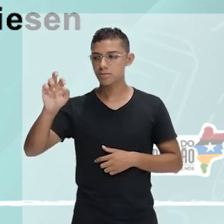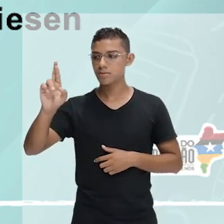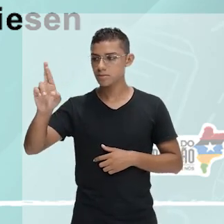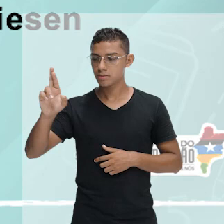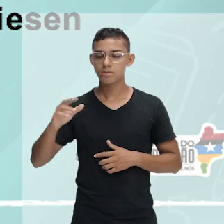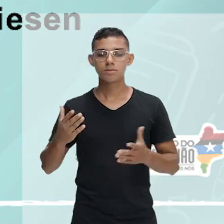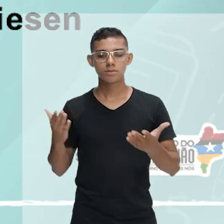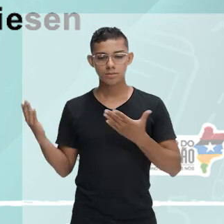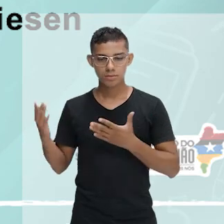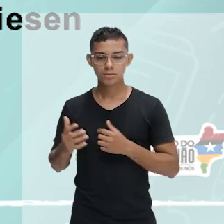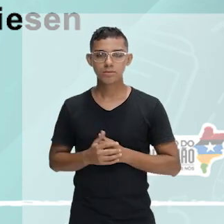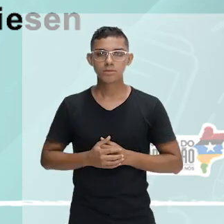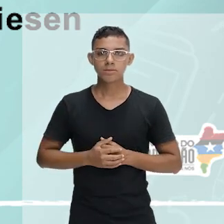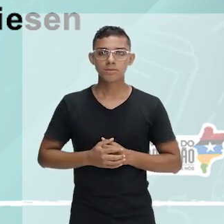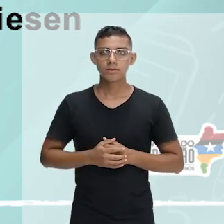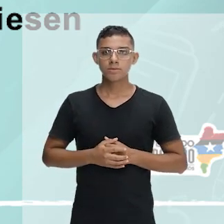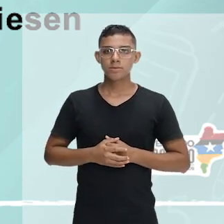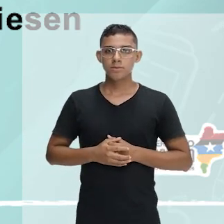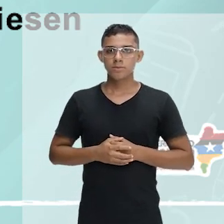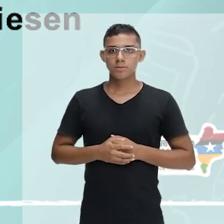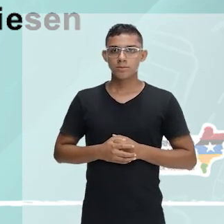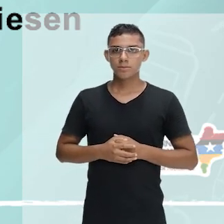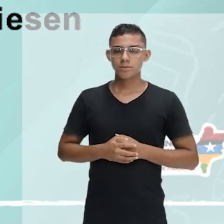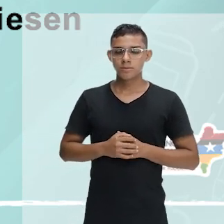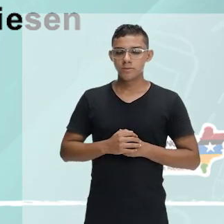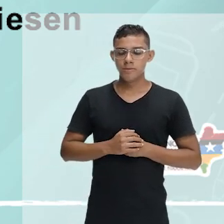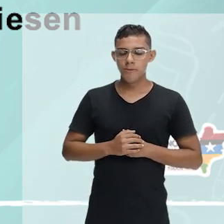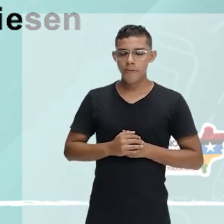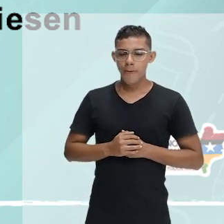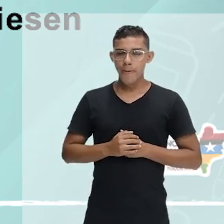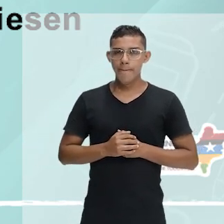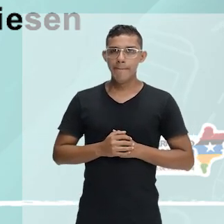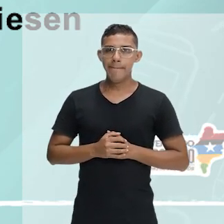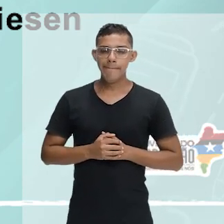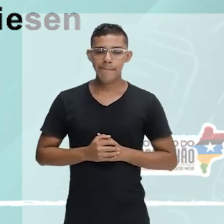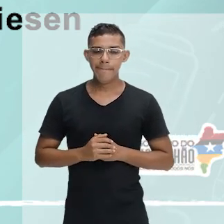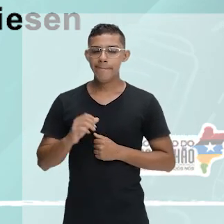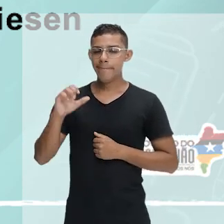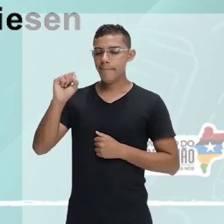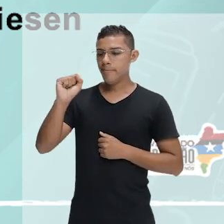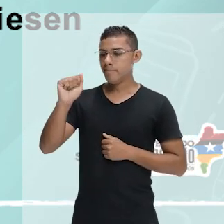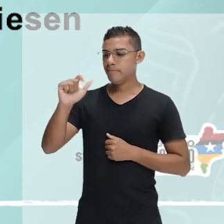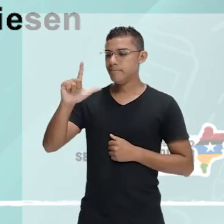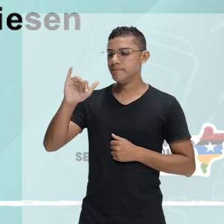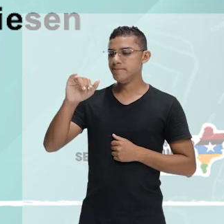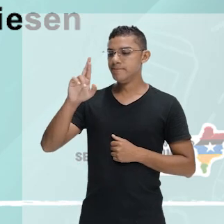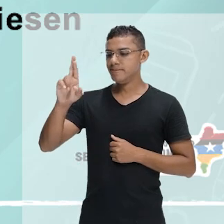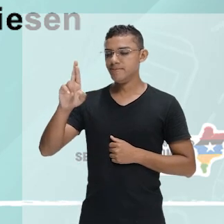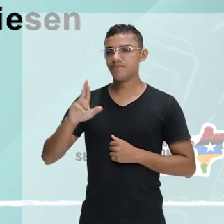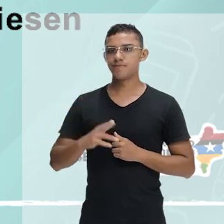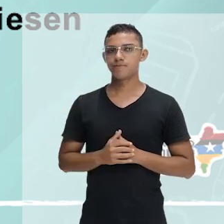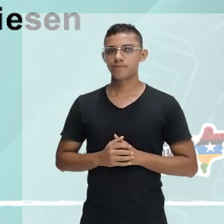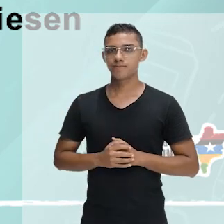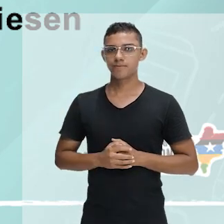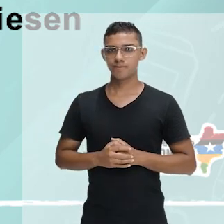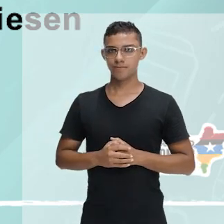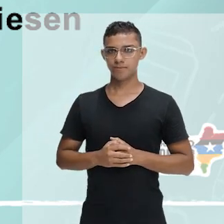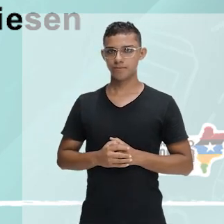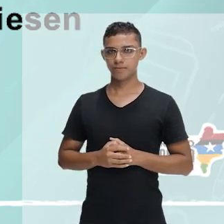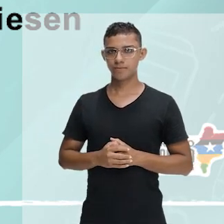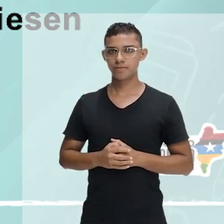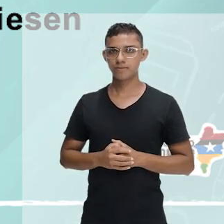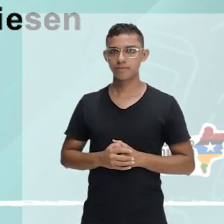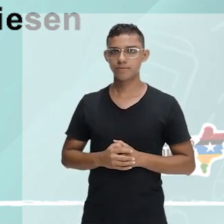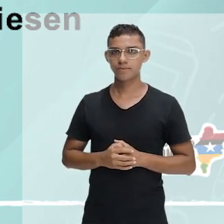bebiesse, bebiessemos, bebiesseis e bebiessem. Salir, saliesse, saliesses,